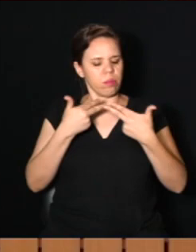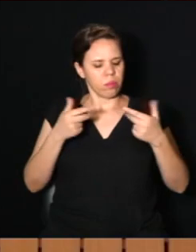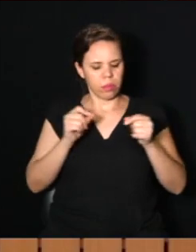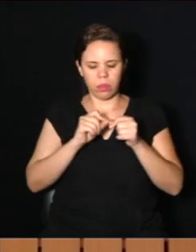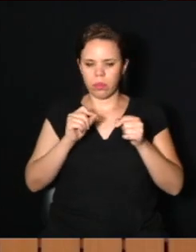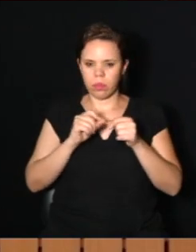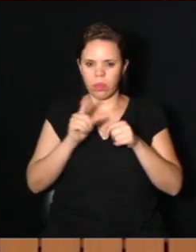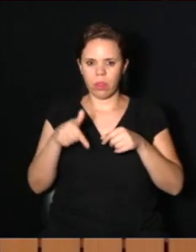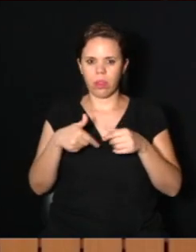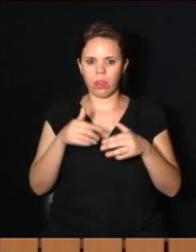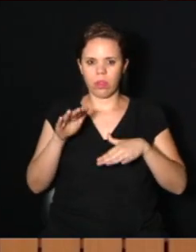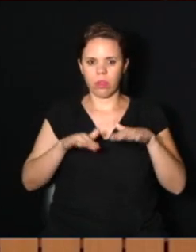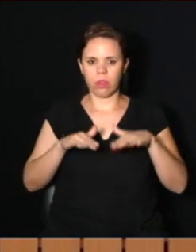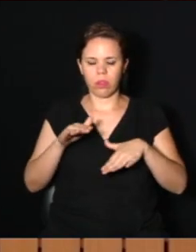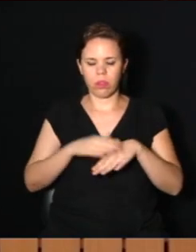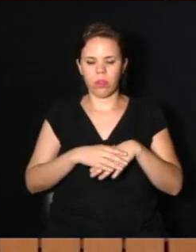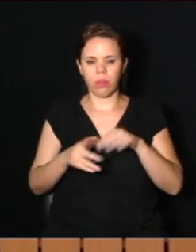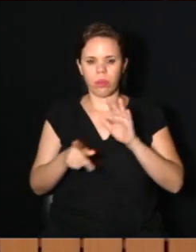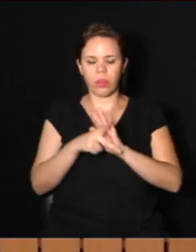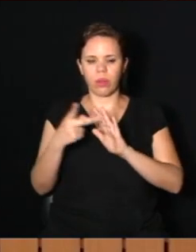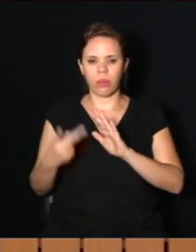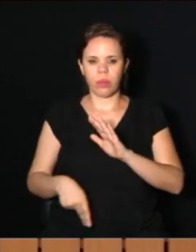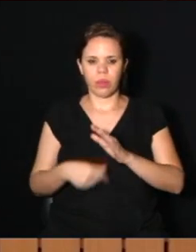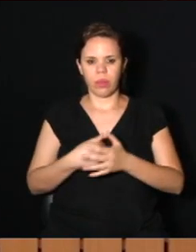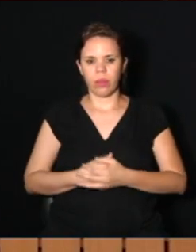acordo com a organização do próprio